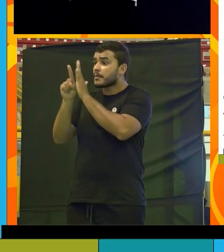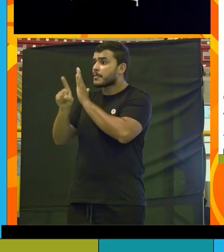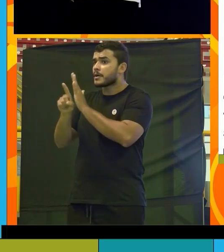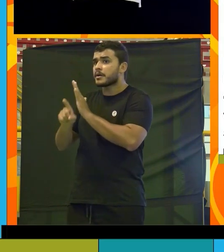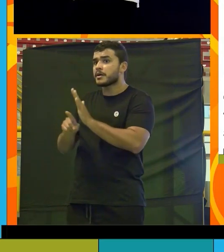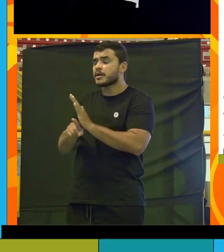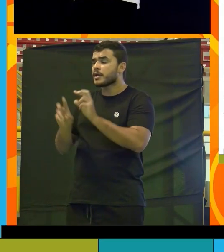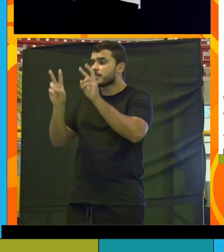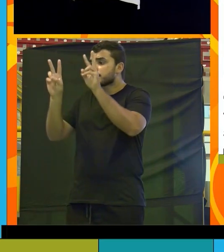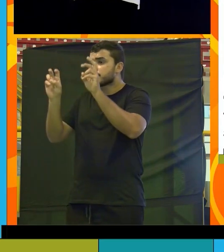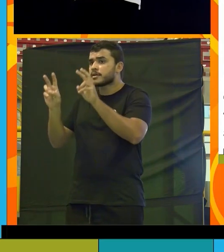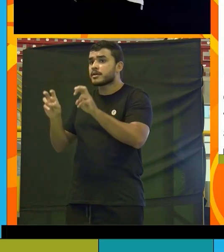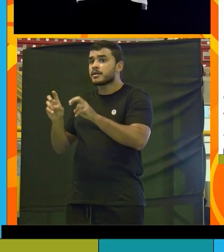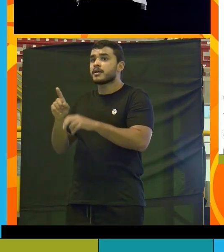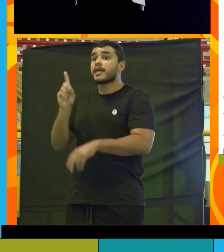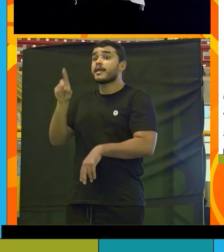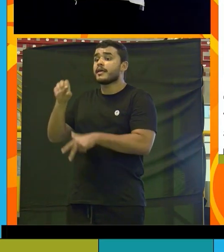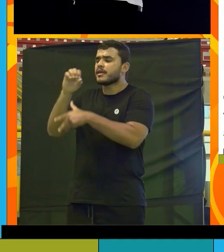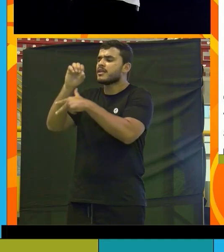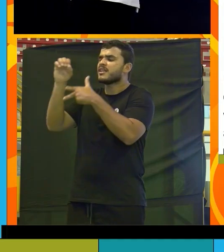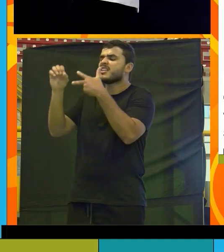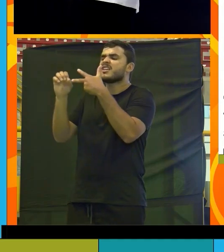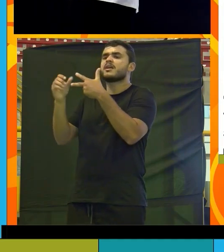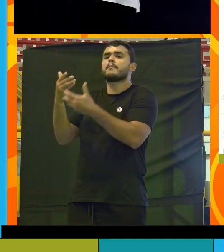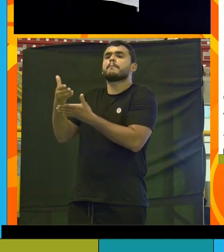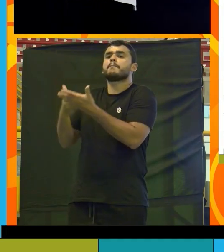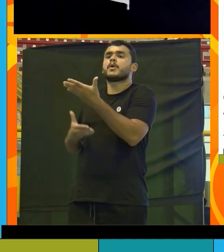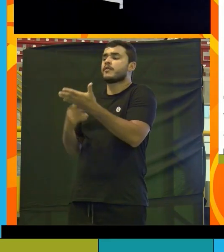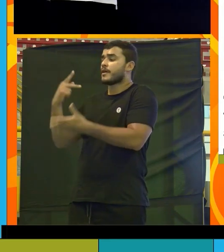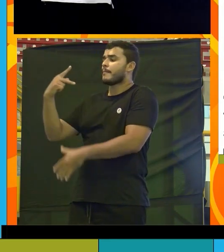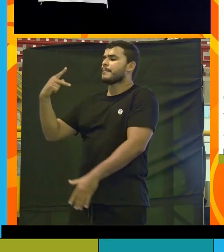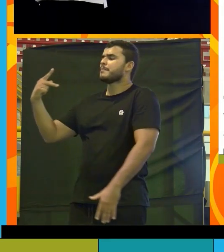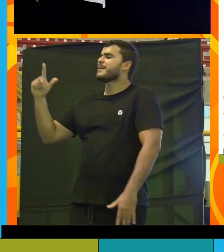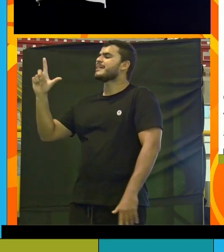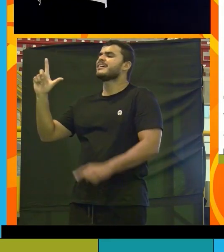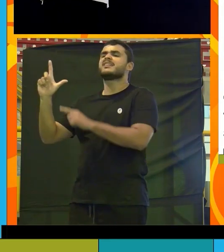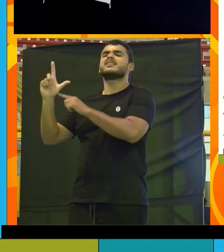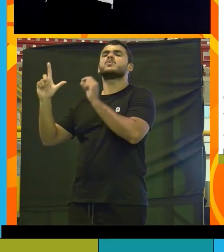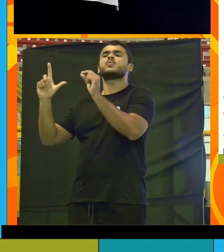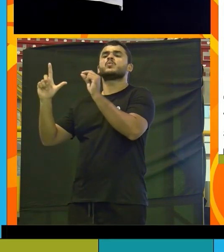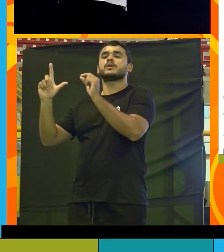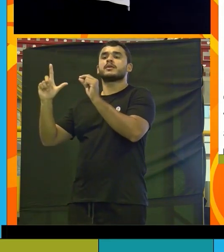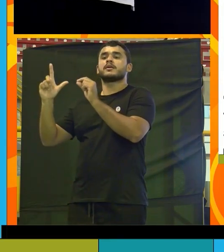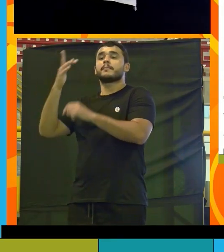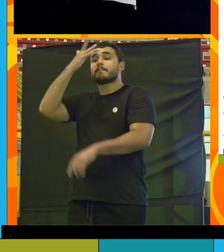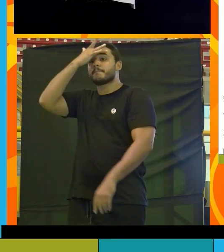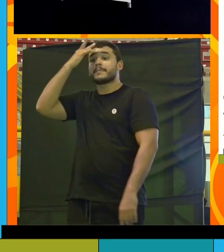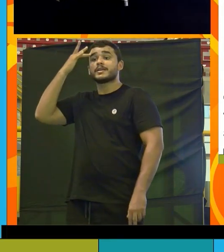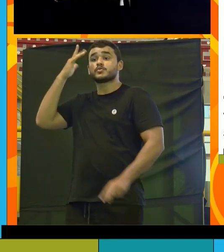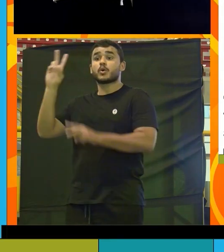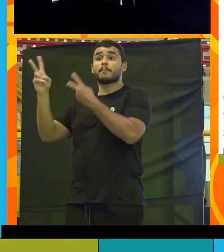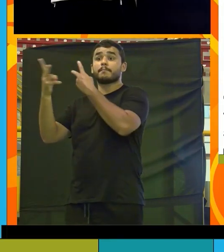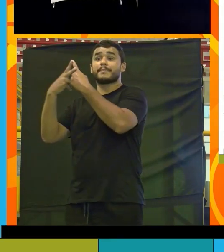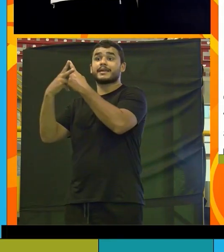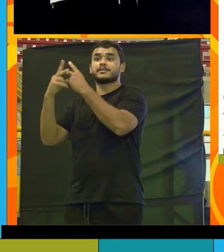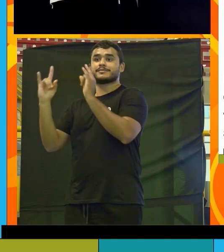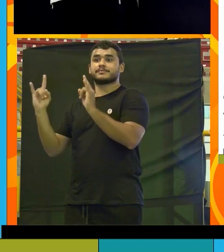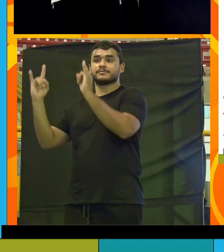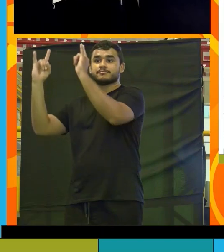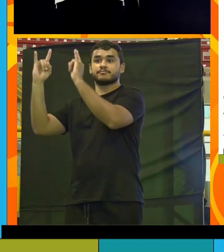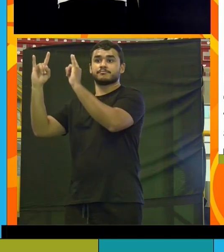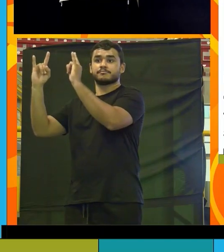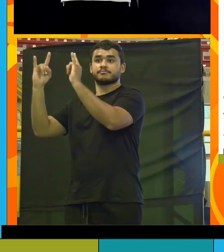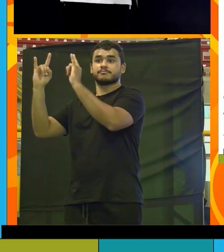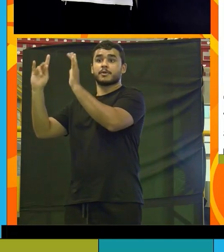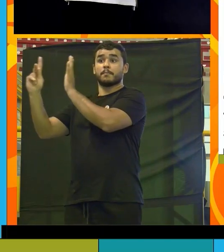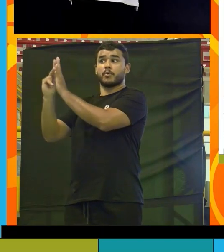Enem PPL para que sejam aplicadas na primeira aplicação é muito alta. Não a mesma questão, tá, pessoal? Com mudança,